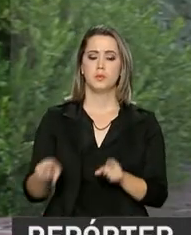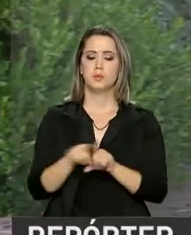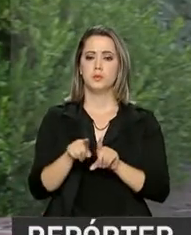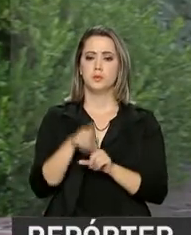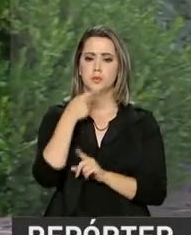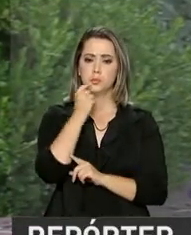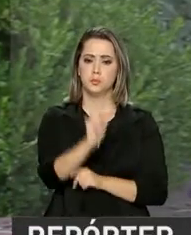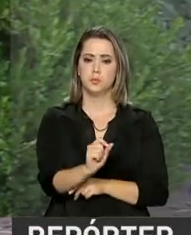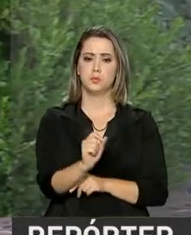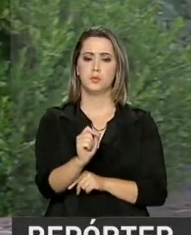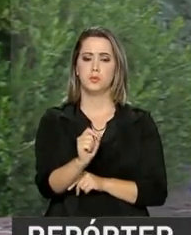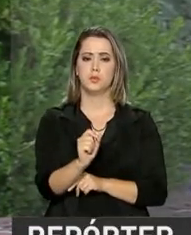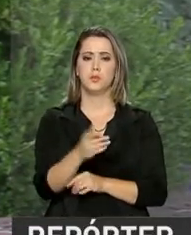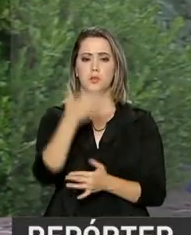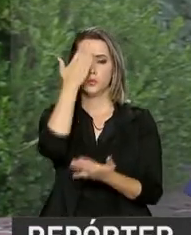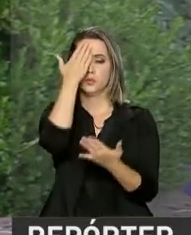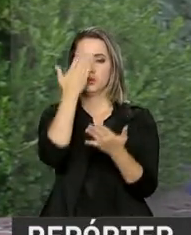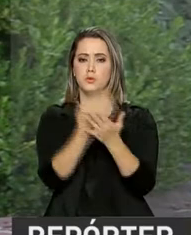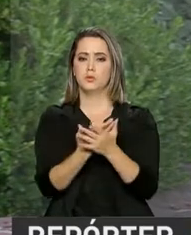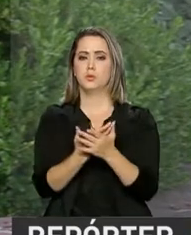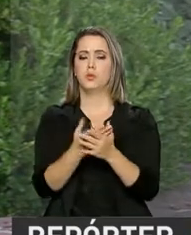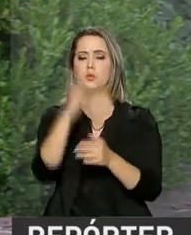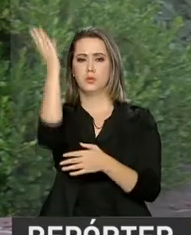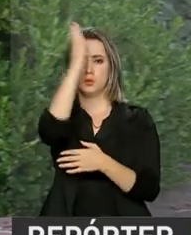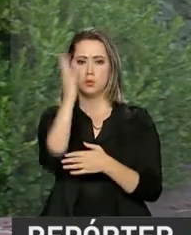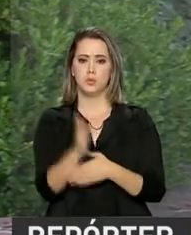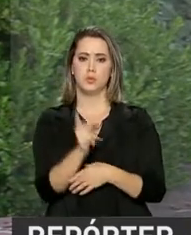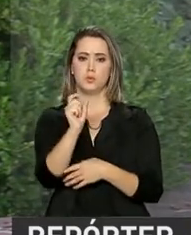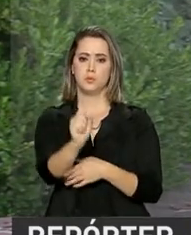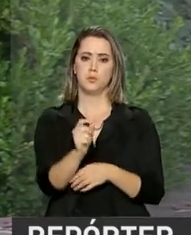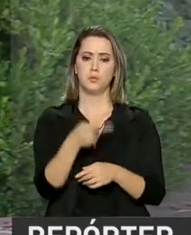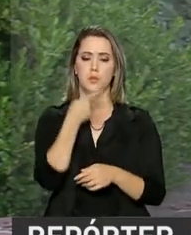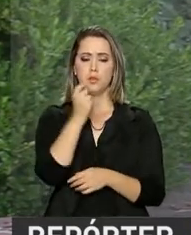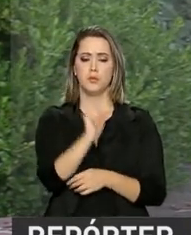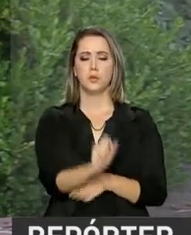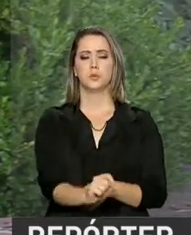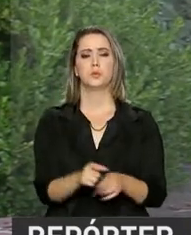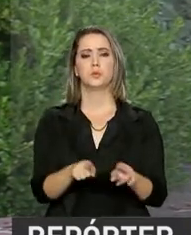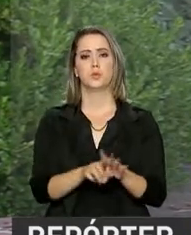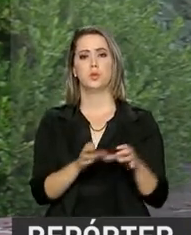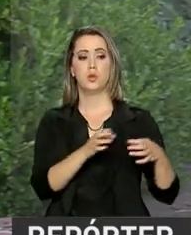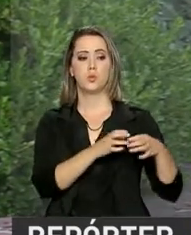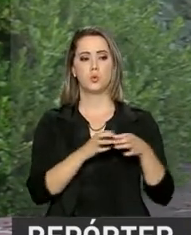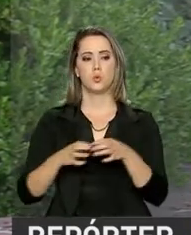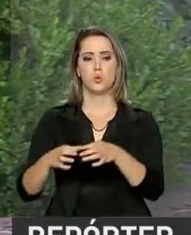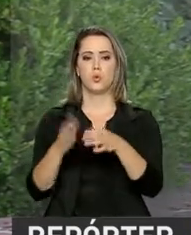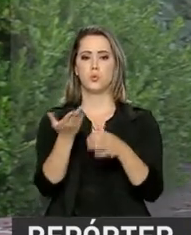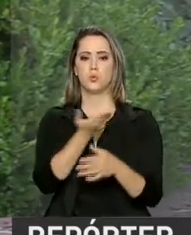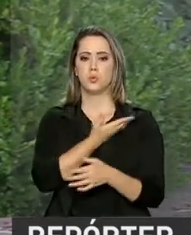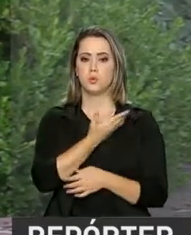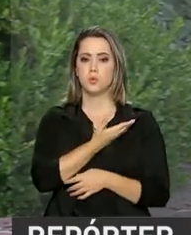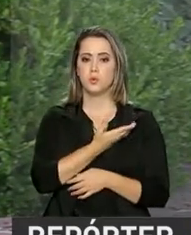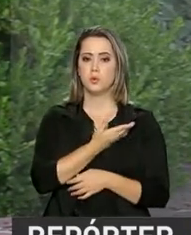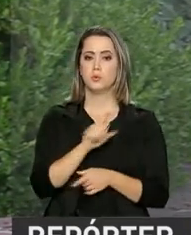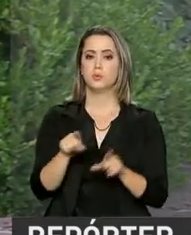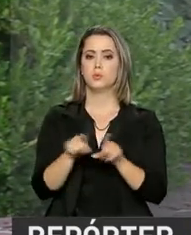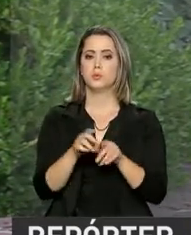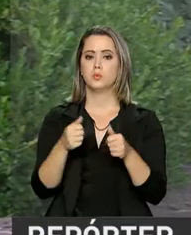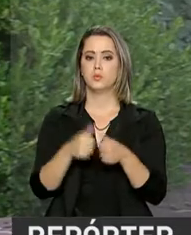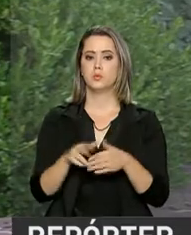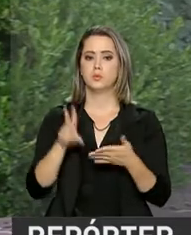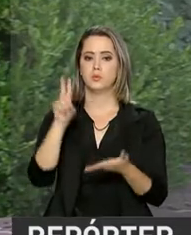demonstrou confiança nas instituições brasileiras segundo ele os partidos da base aliada no congresso estão